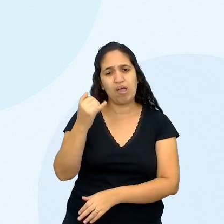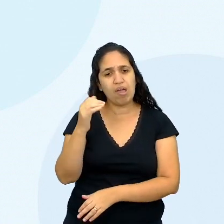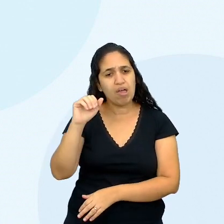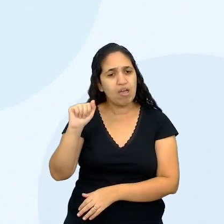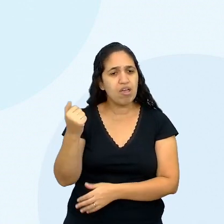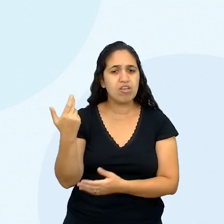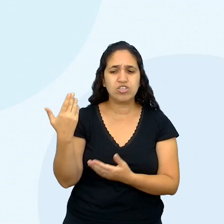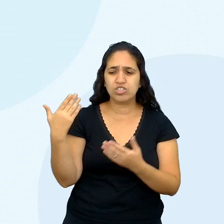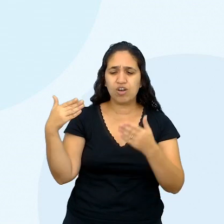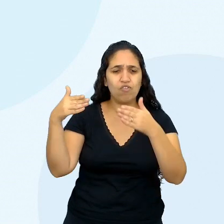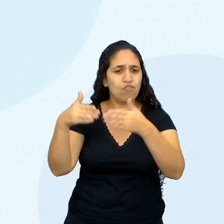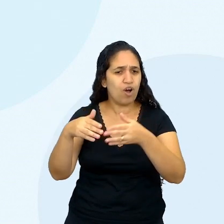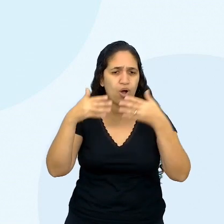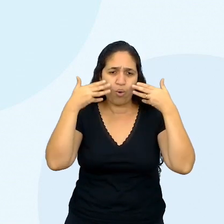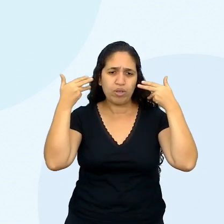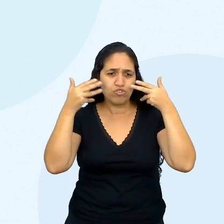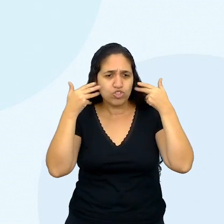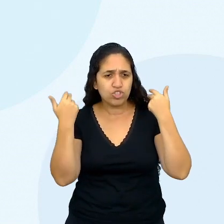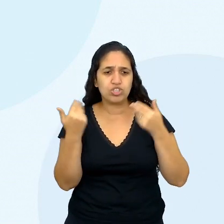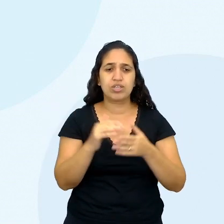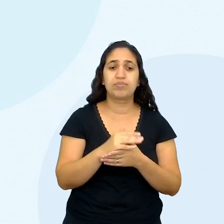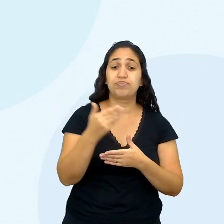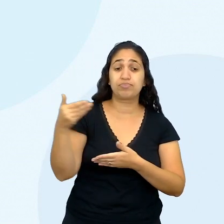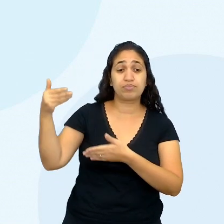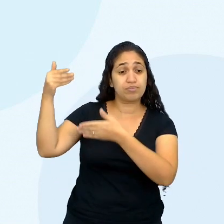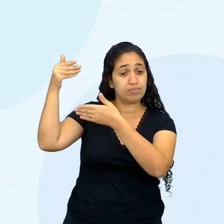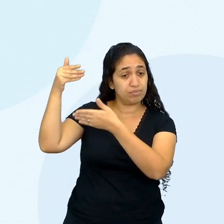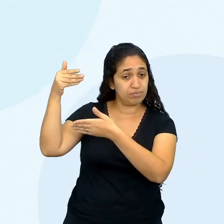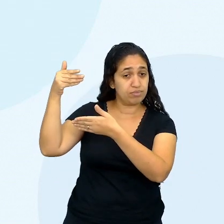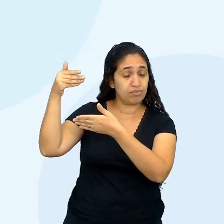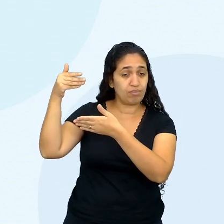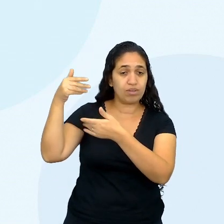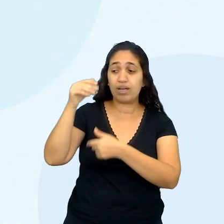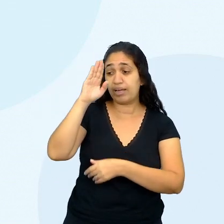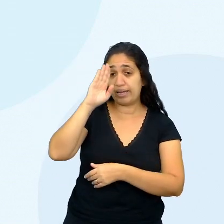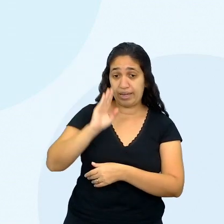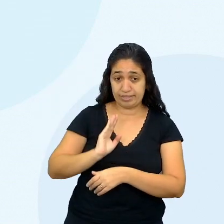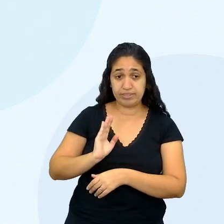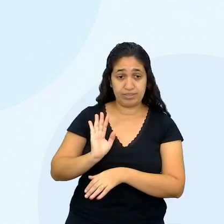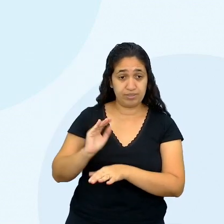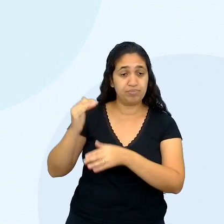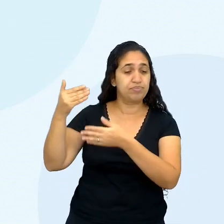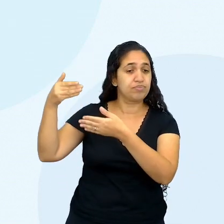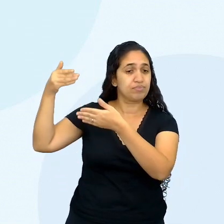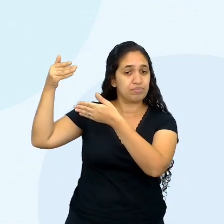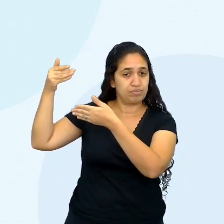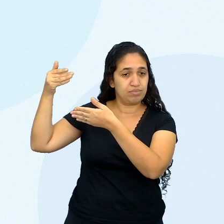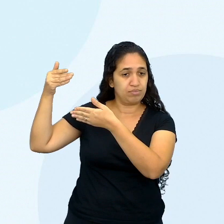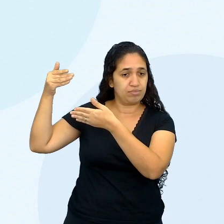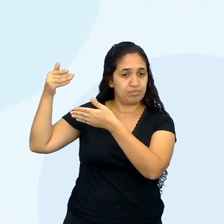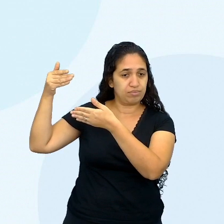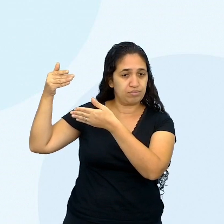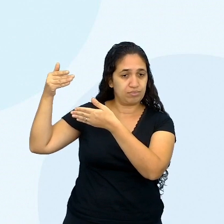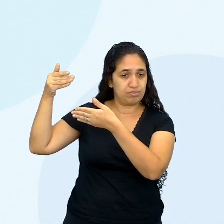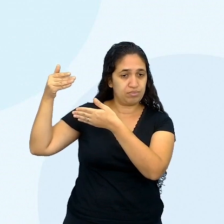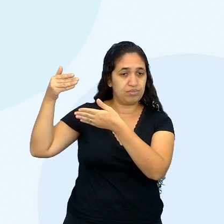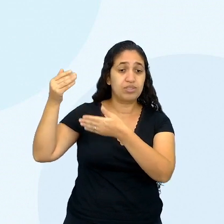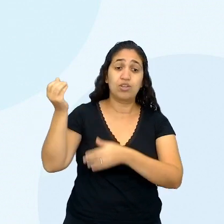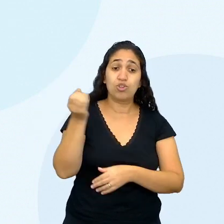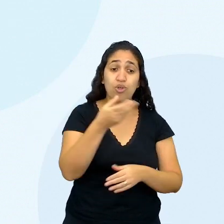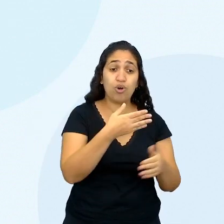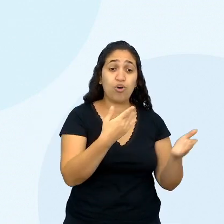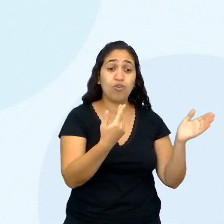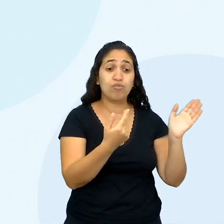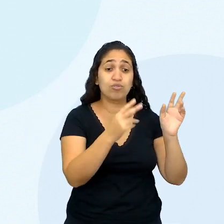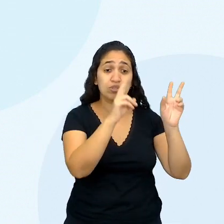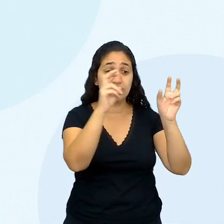educação indígena e assim por diante. Também pode ser baixado gratuitamente no portal de livros abertos da USP. E o que saiu agora,